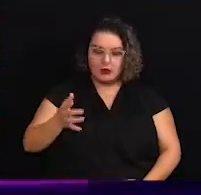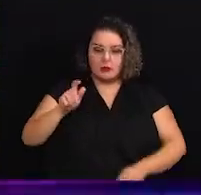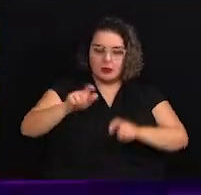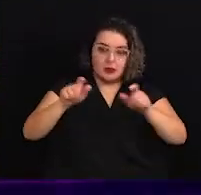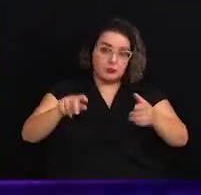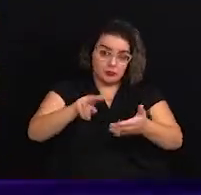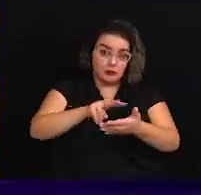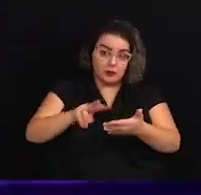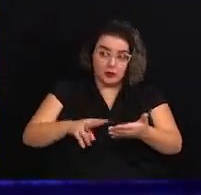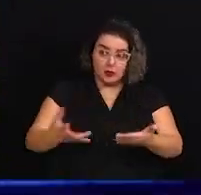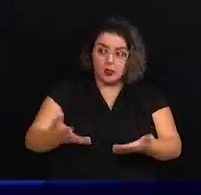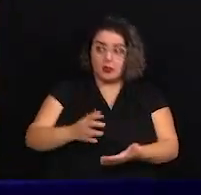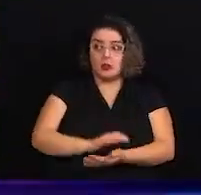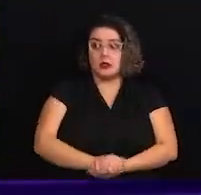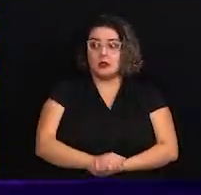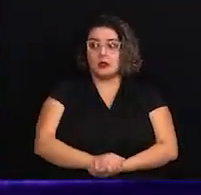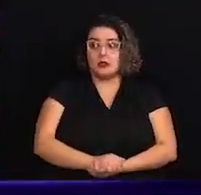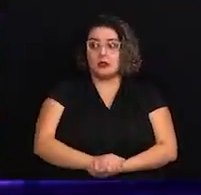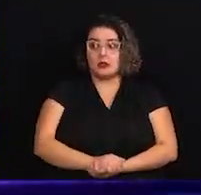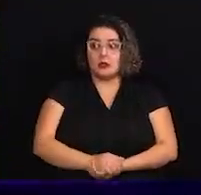que leram até antes de eu publicar,